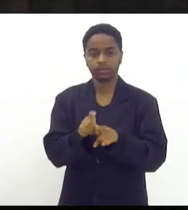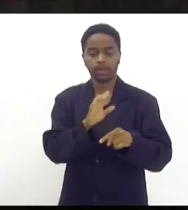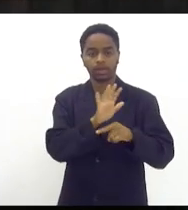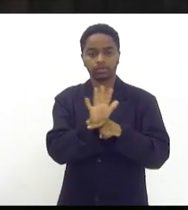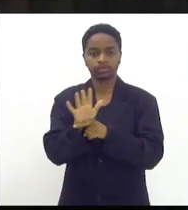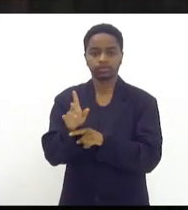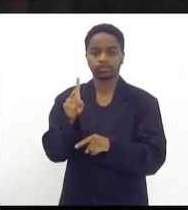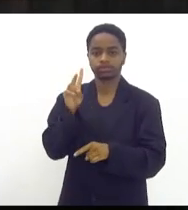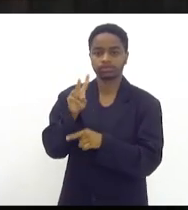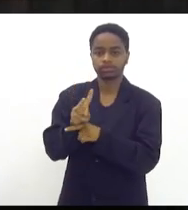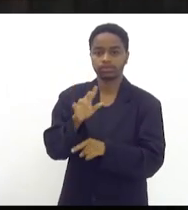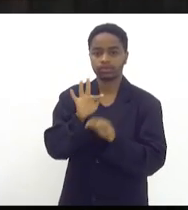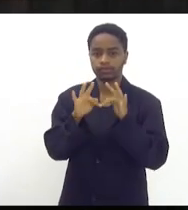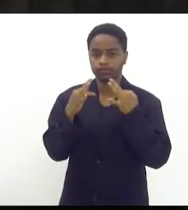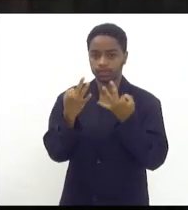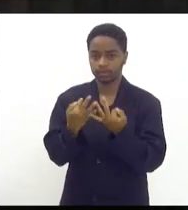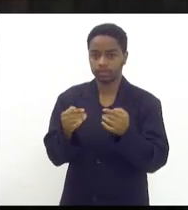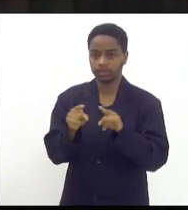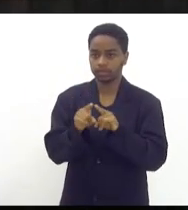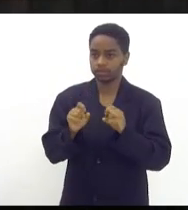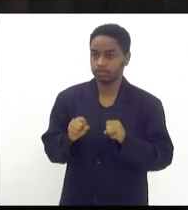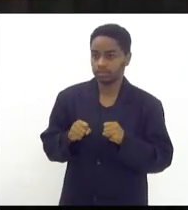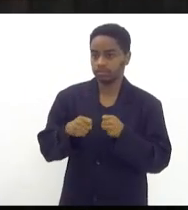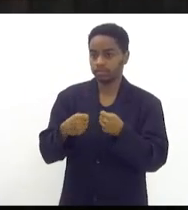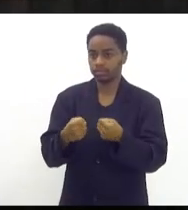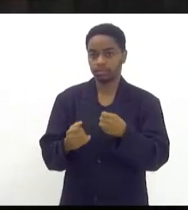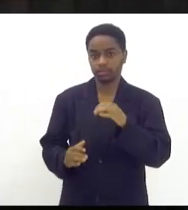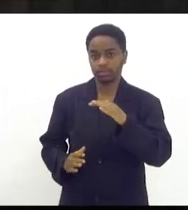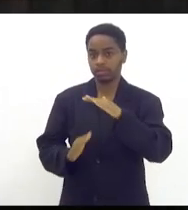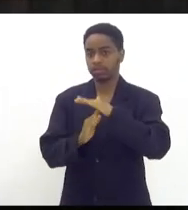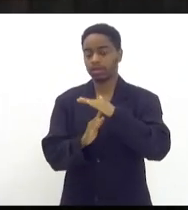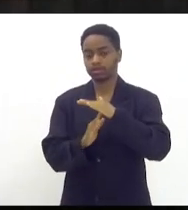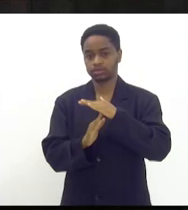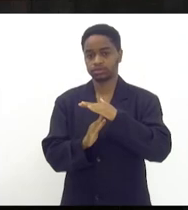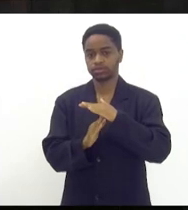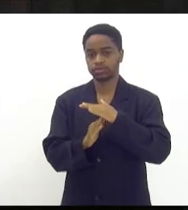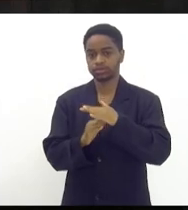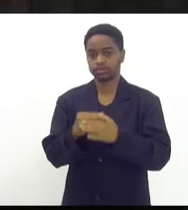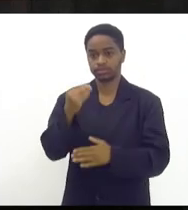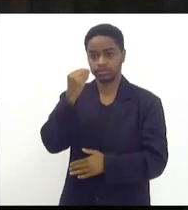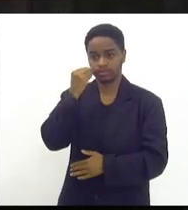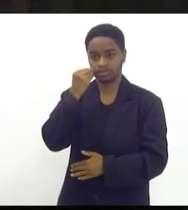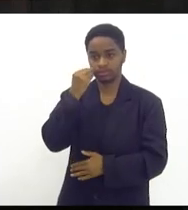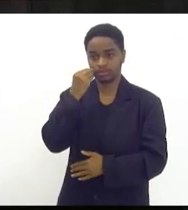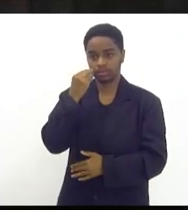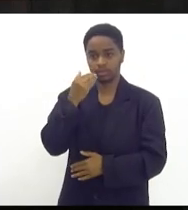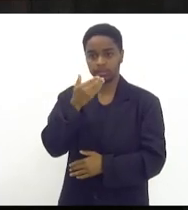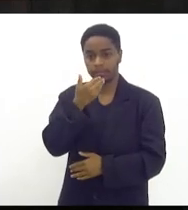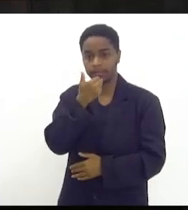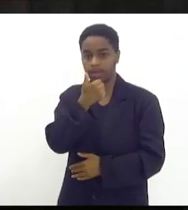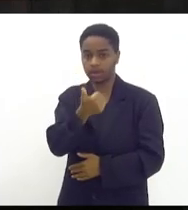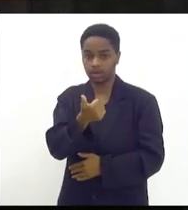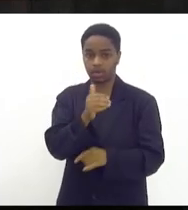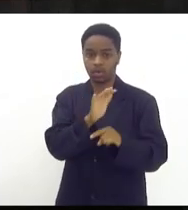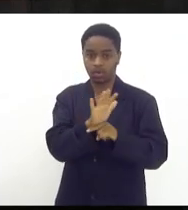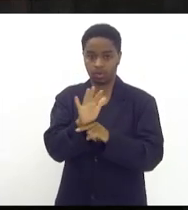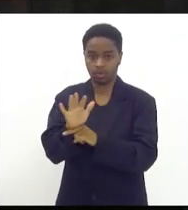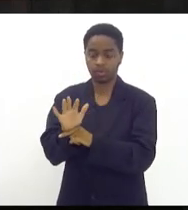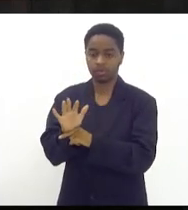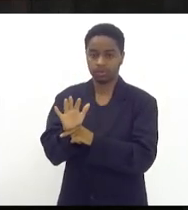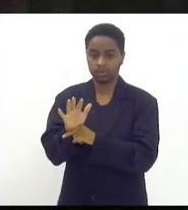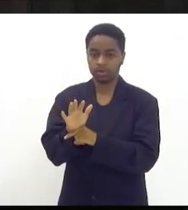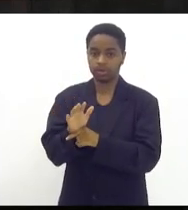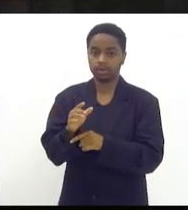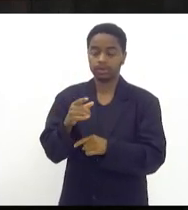e se empenhando no máximo que podia para fazer o seu melhor a cada dia